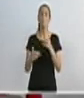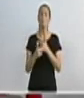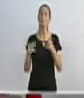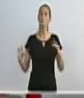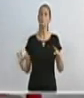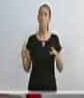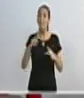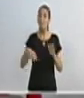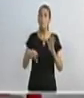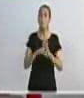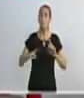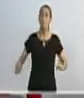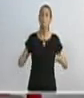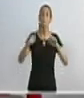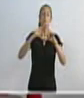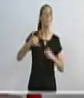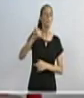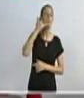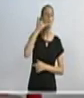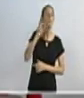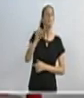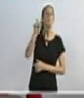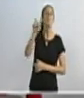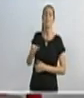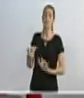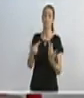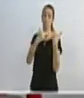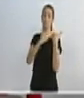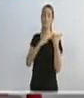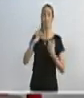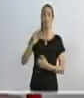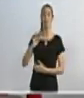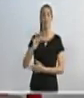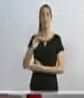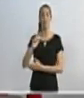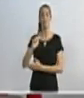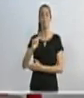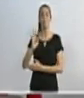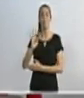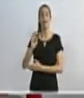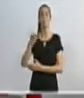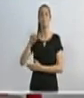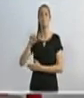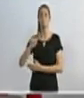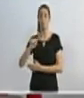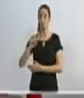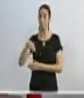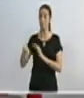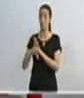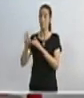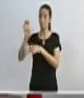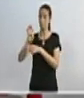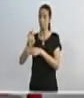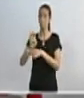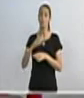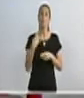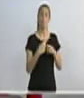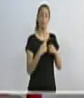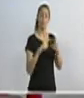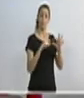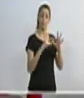de telecomunicações. Isso é competência da Fátima no Estado. Até porque, para nós termos a competência para fazer